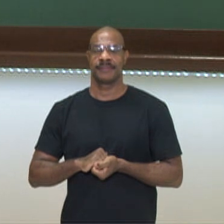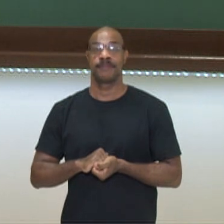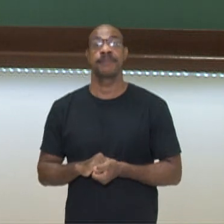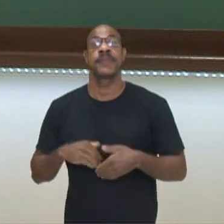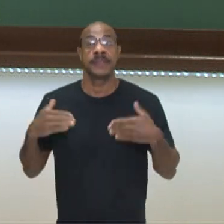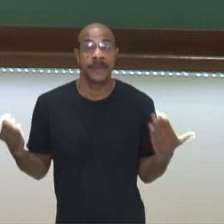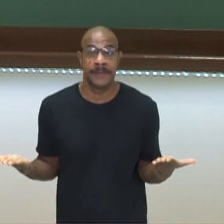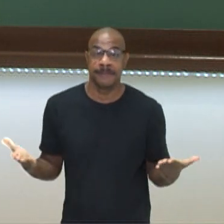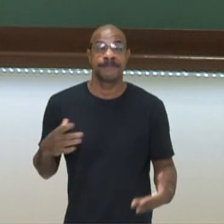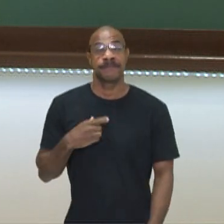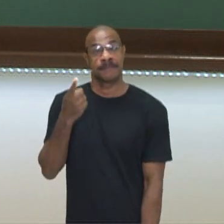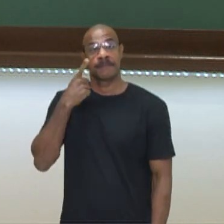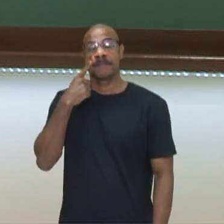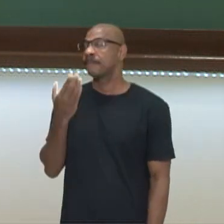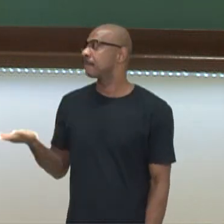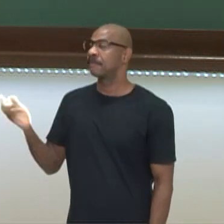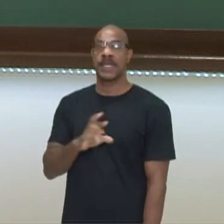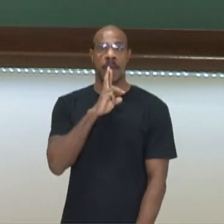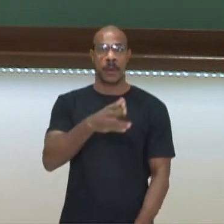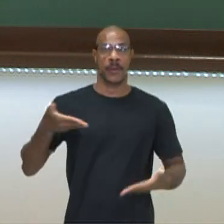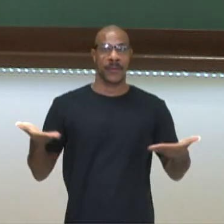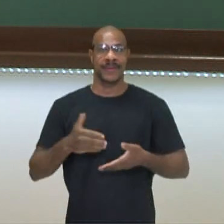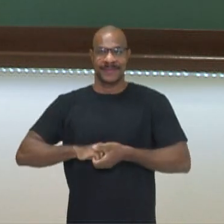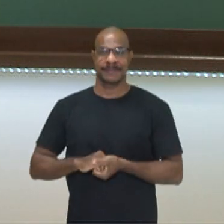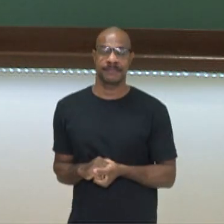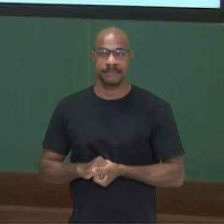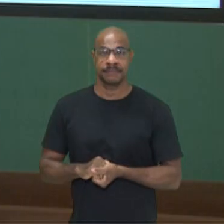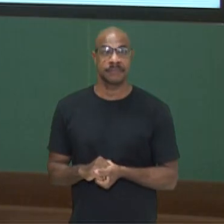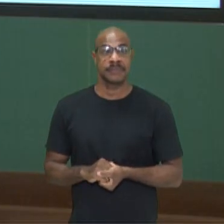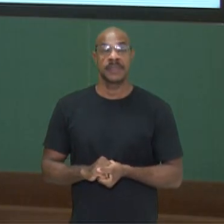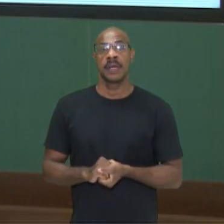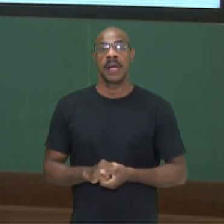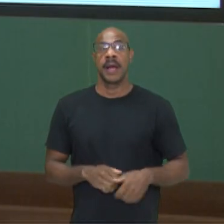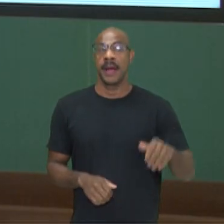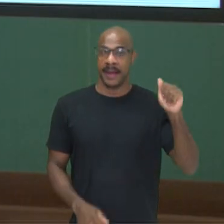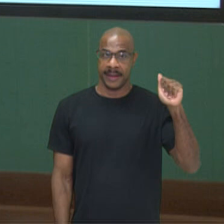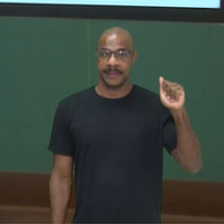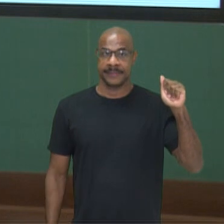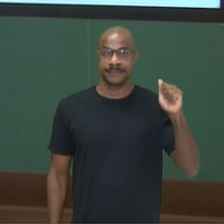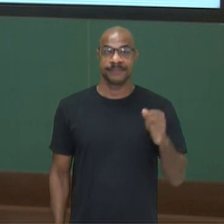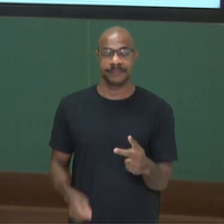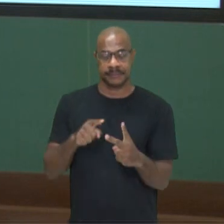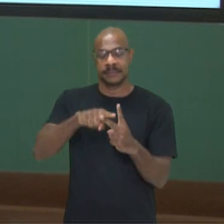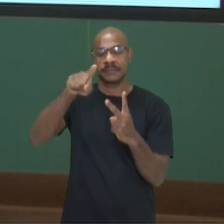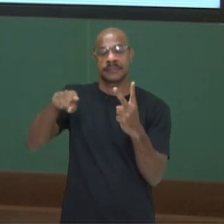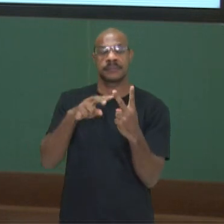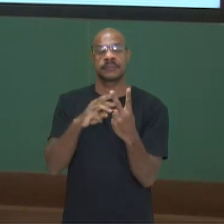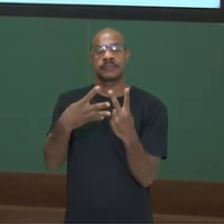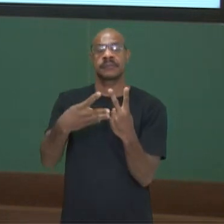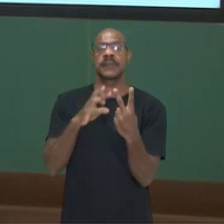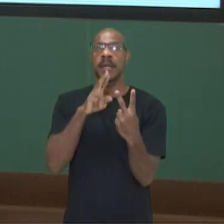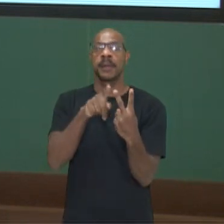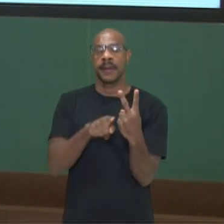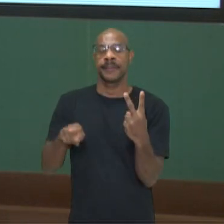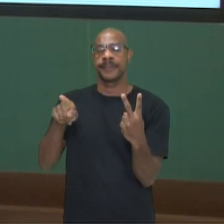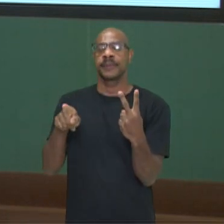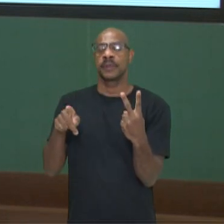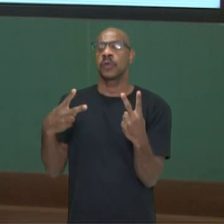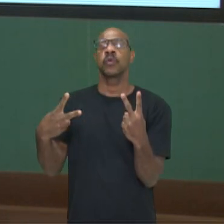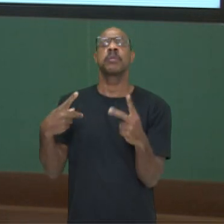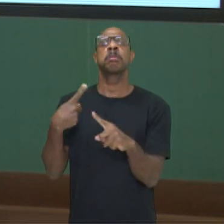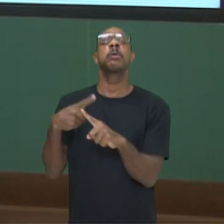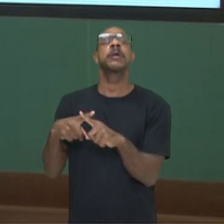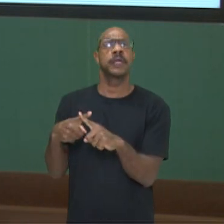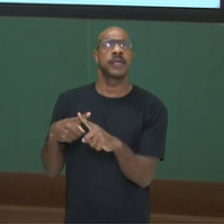Vamos lá, vamos corrigir o nosso exercício? Então, olha lá, letra A, raiz quadrada de 4 é 2. Por